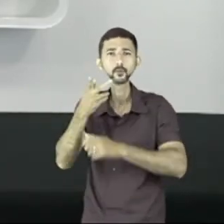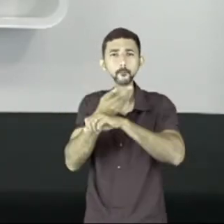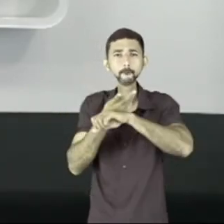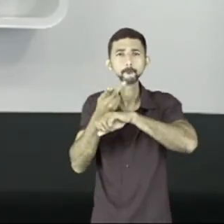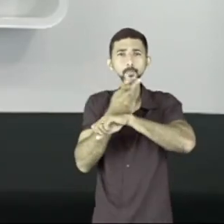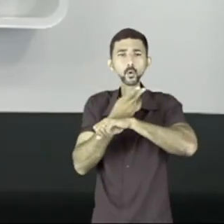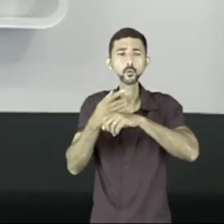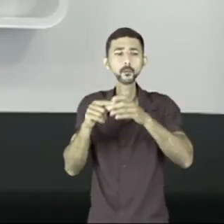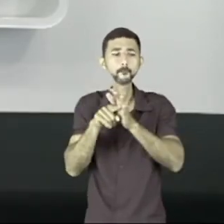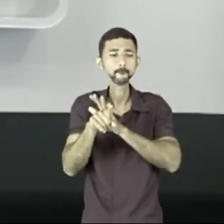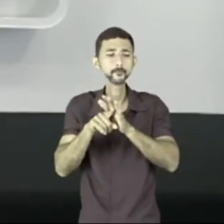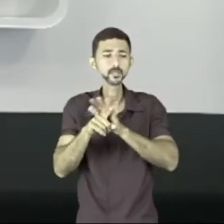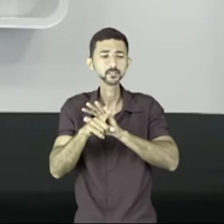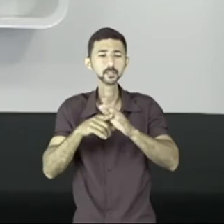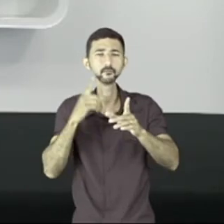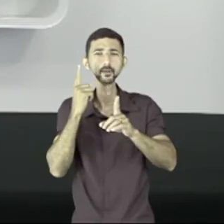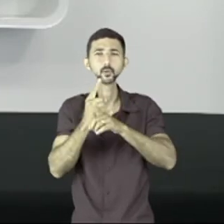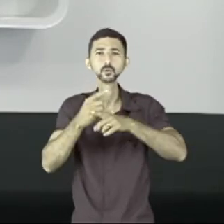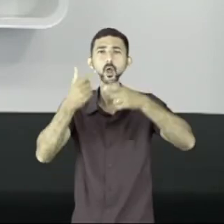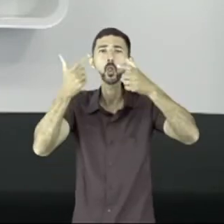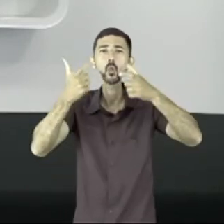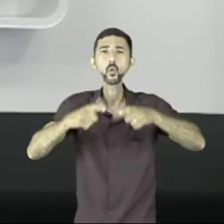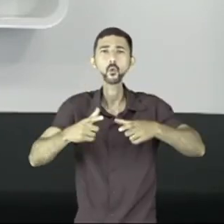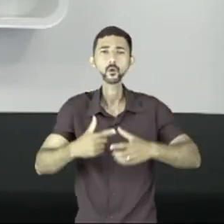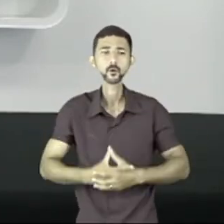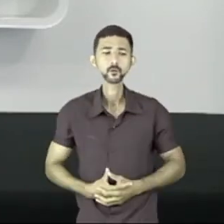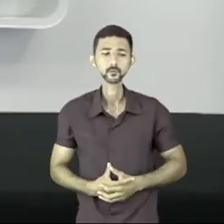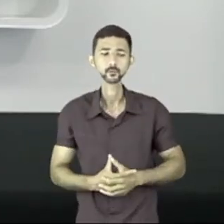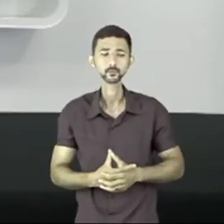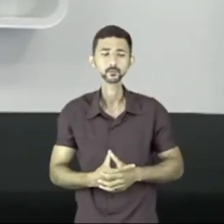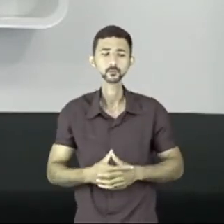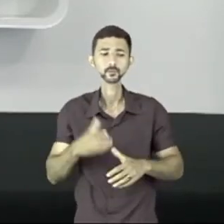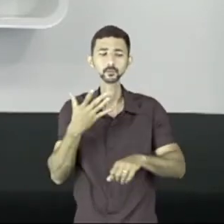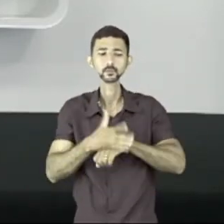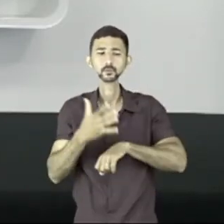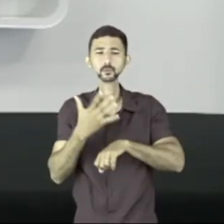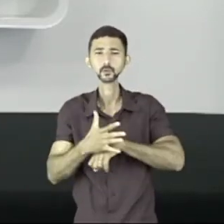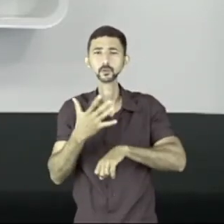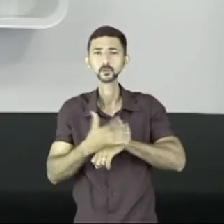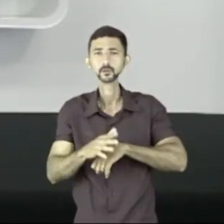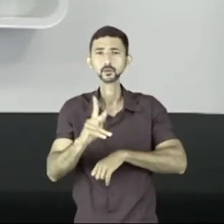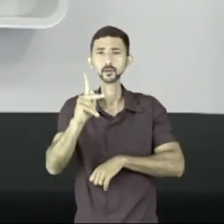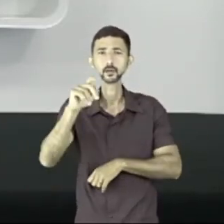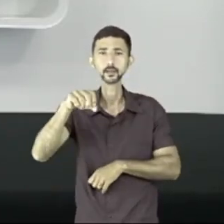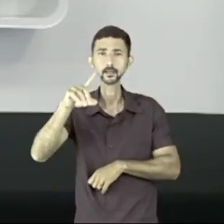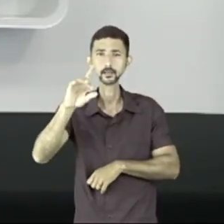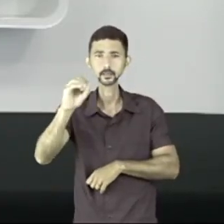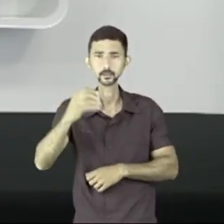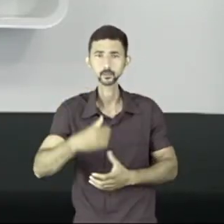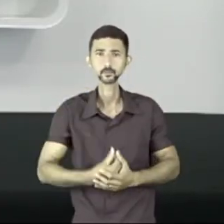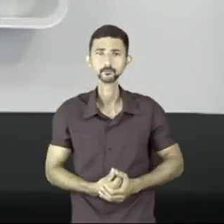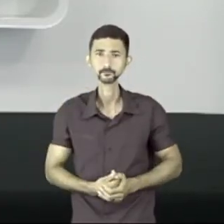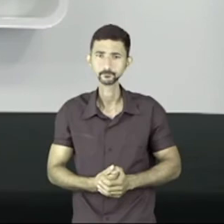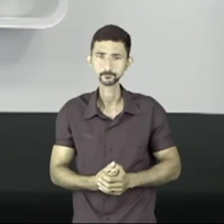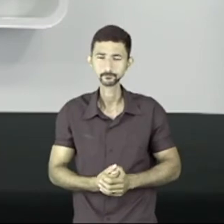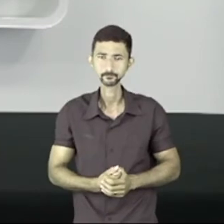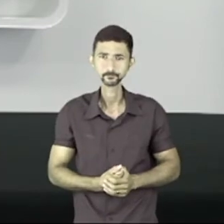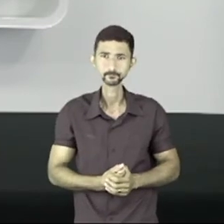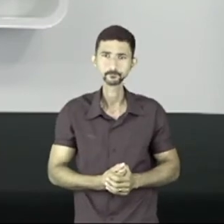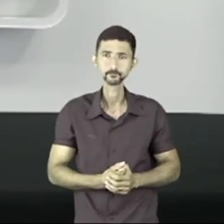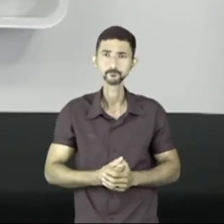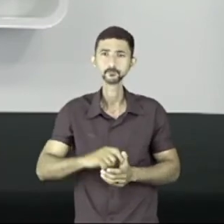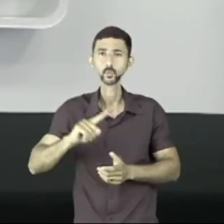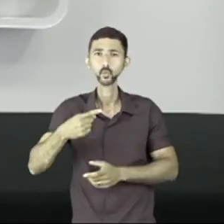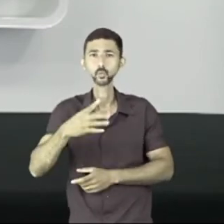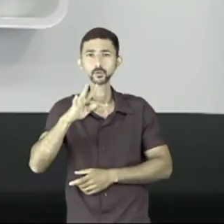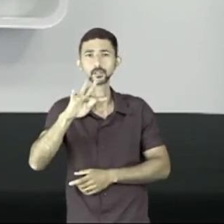procurar, pode pesquisar que você vai encontrar locais onde se treina o Kendo. O Tative já é uma luta muito